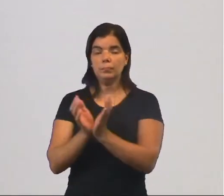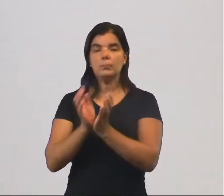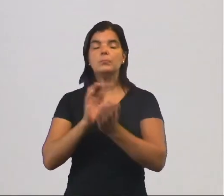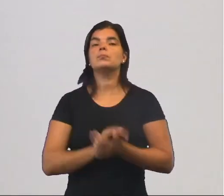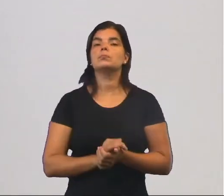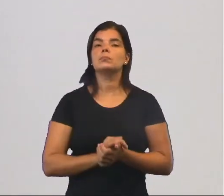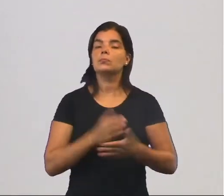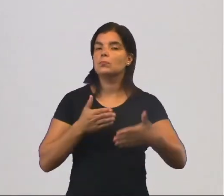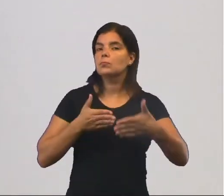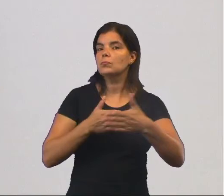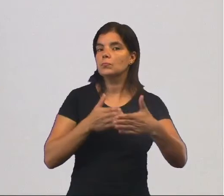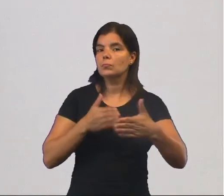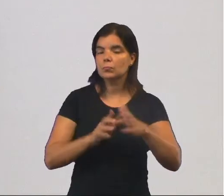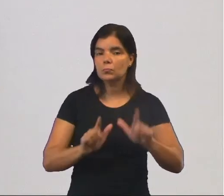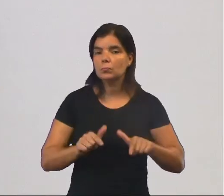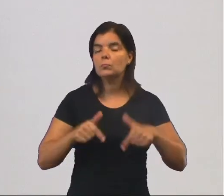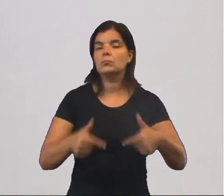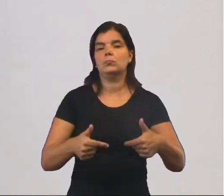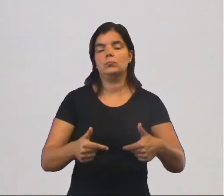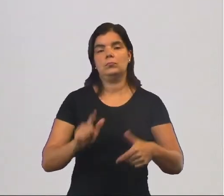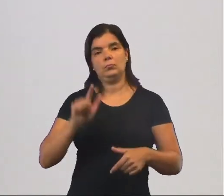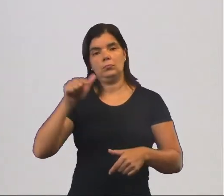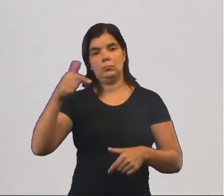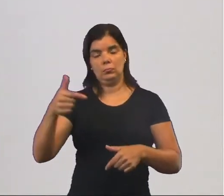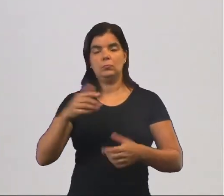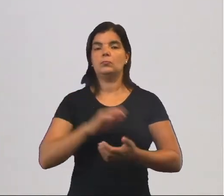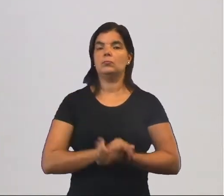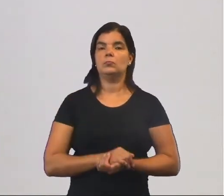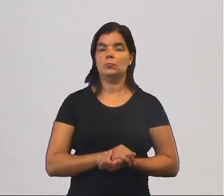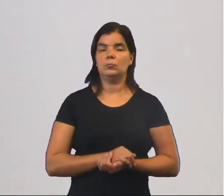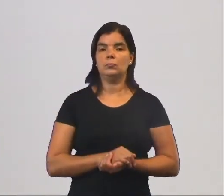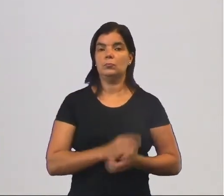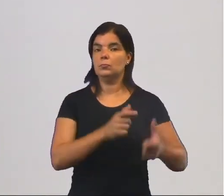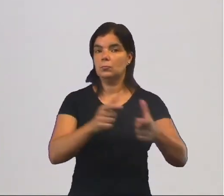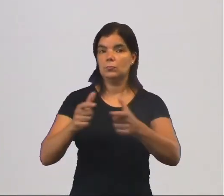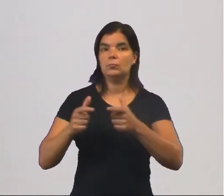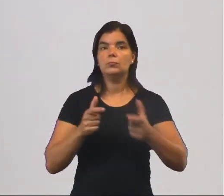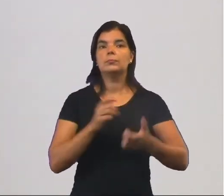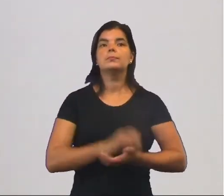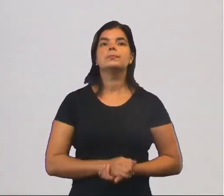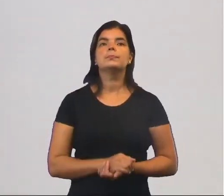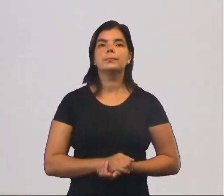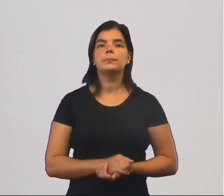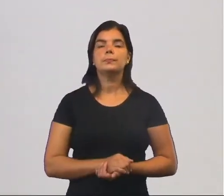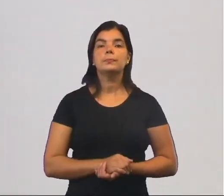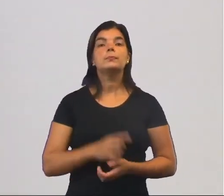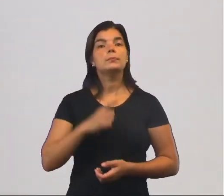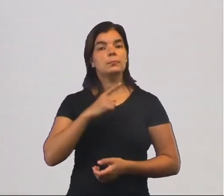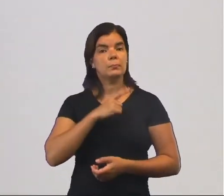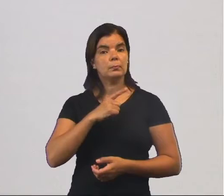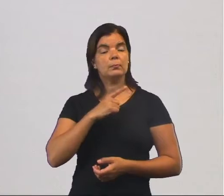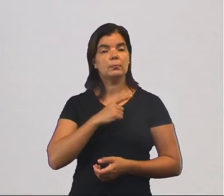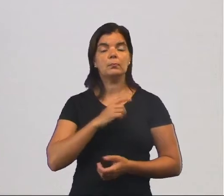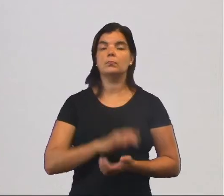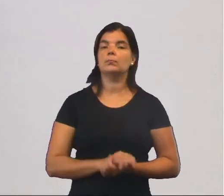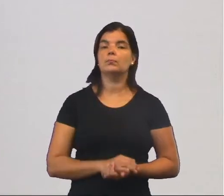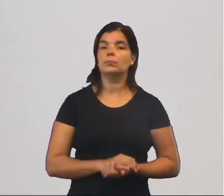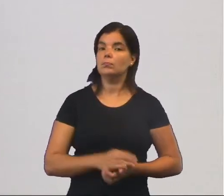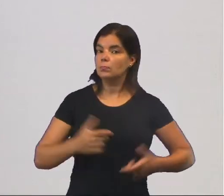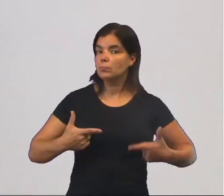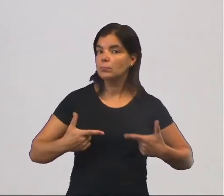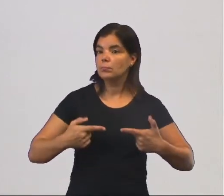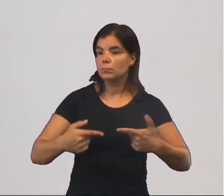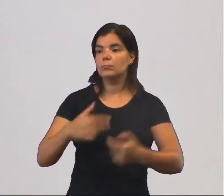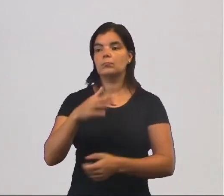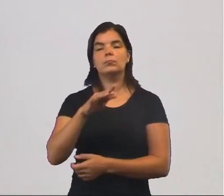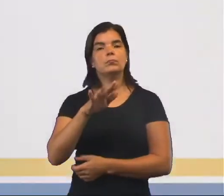de interferir nas lutas dos demais lugares, né? Aí na Guerra